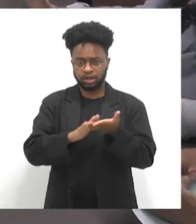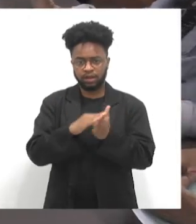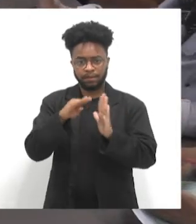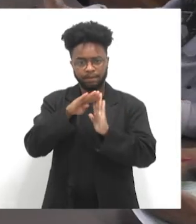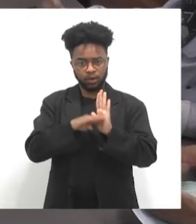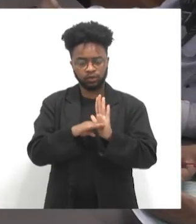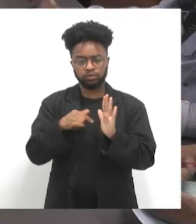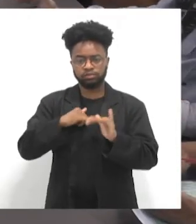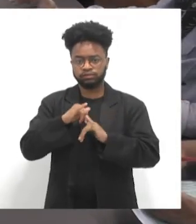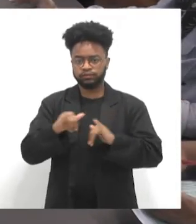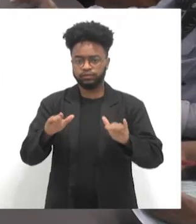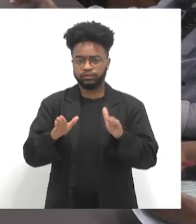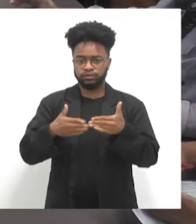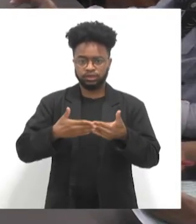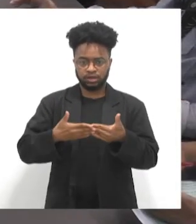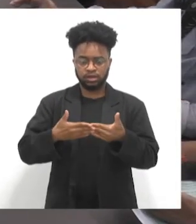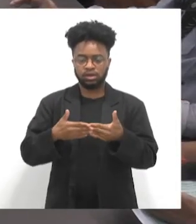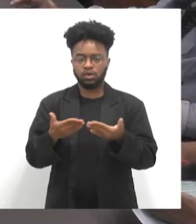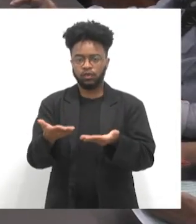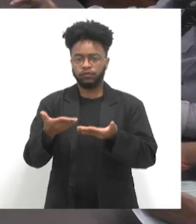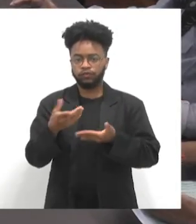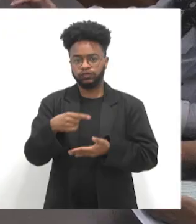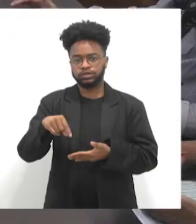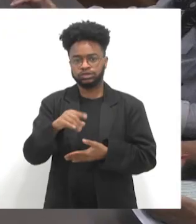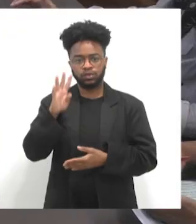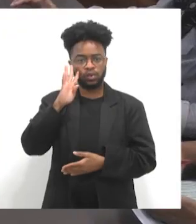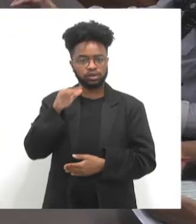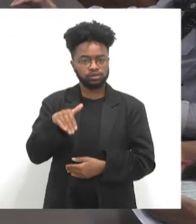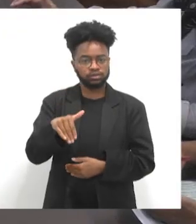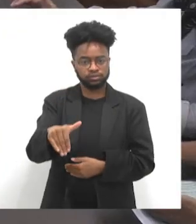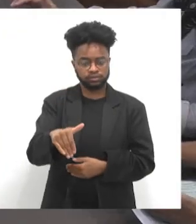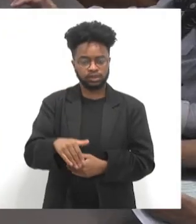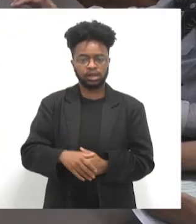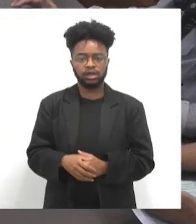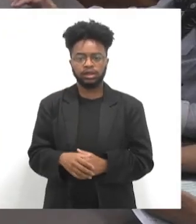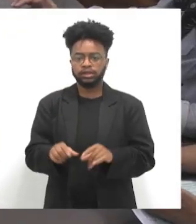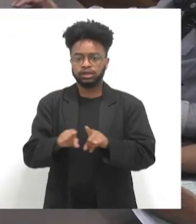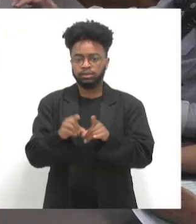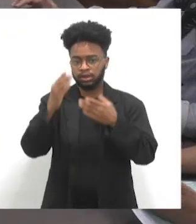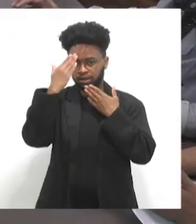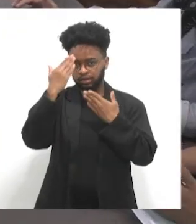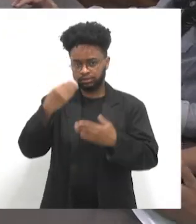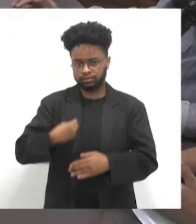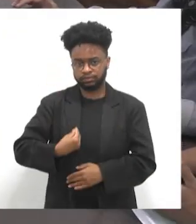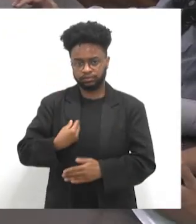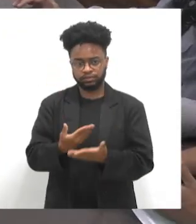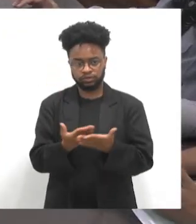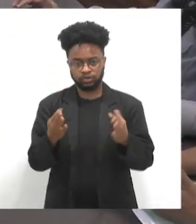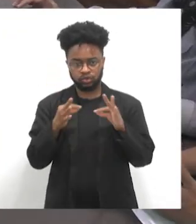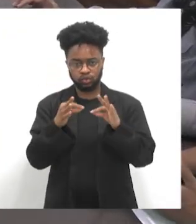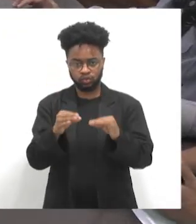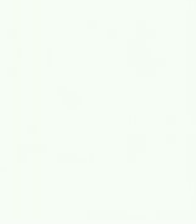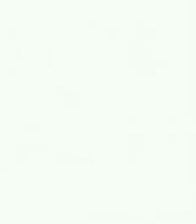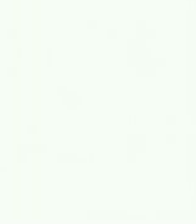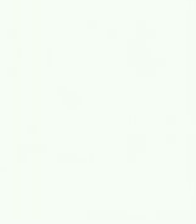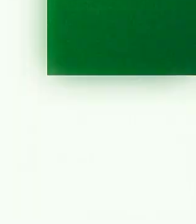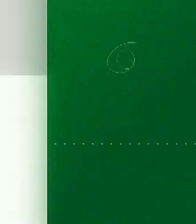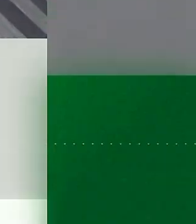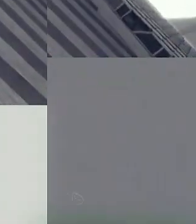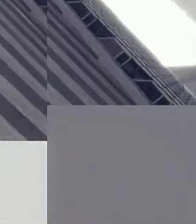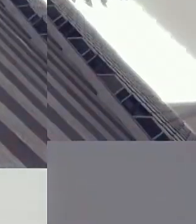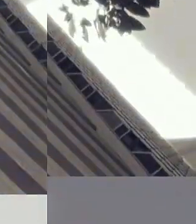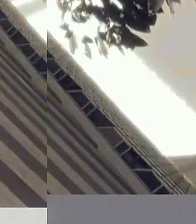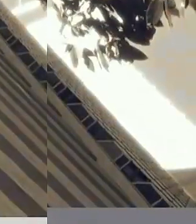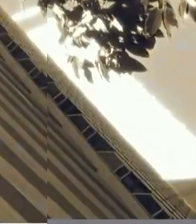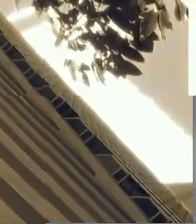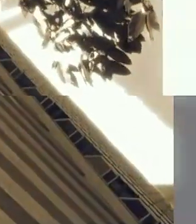pauta, declaro encerrada a sessão, convoco a todos para a próxima quarta-feira e agradeço a presença de todos. Fiquem com Deus.